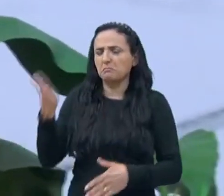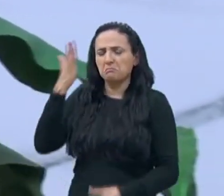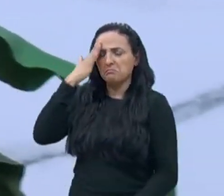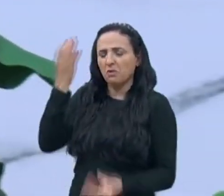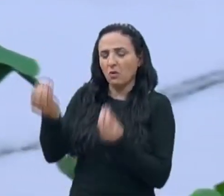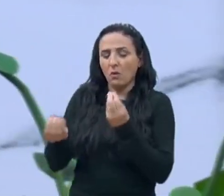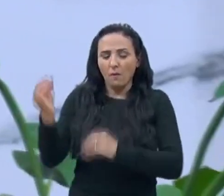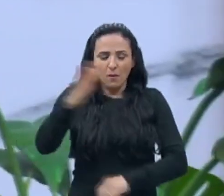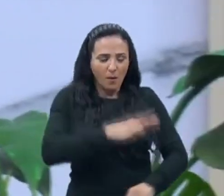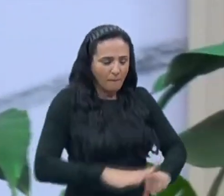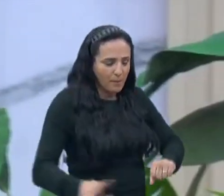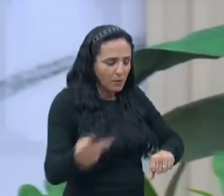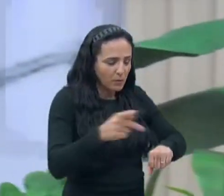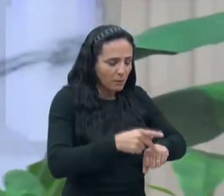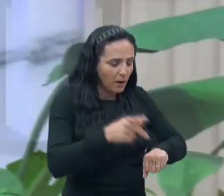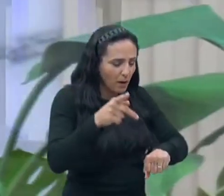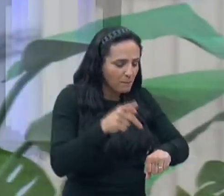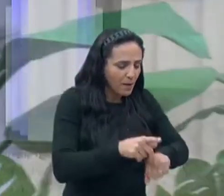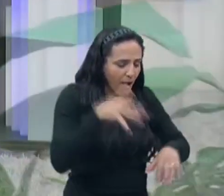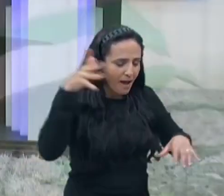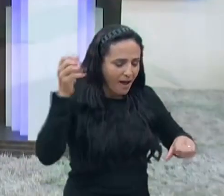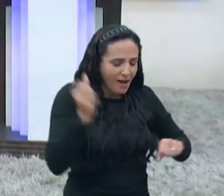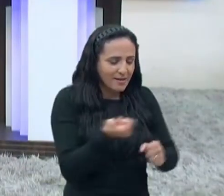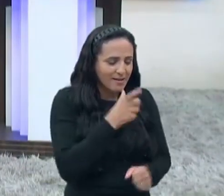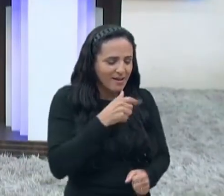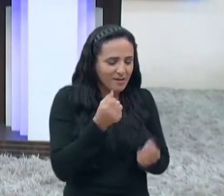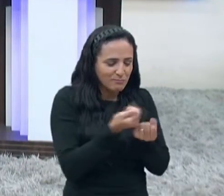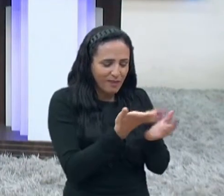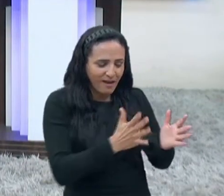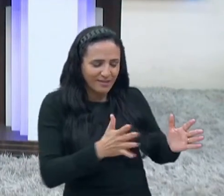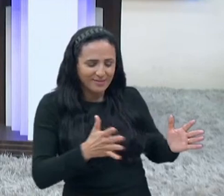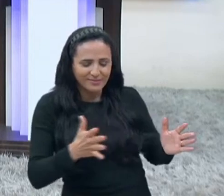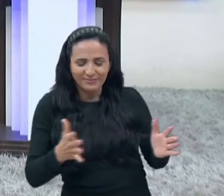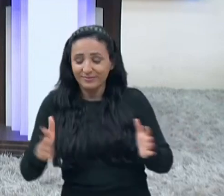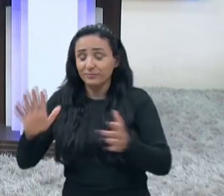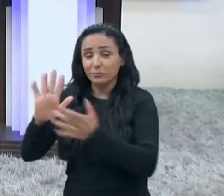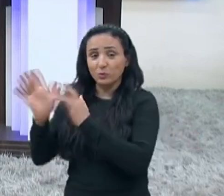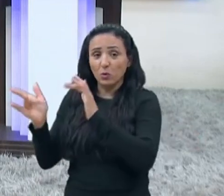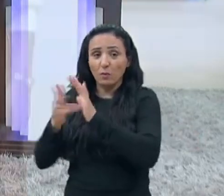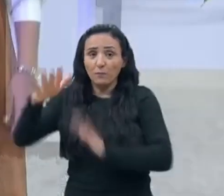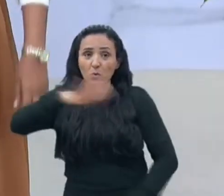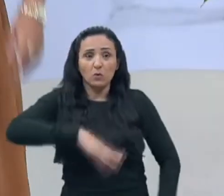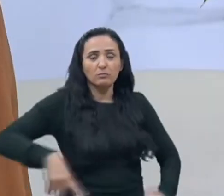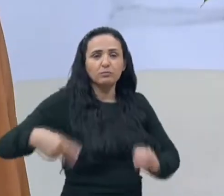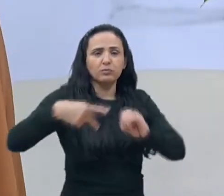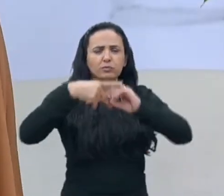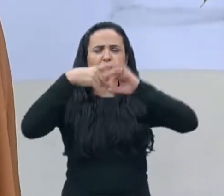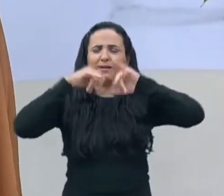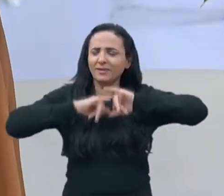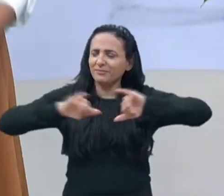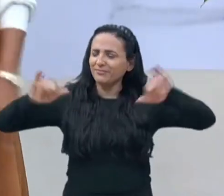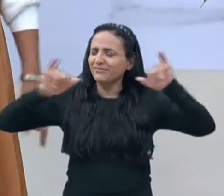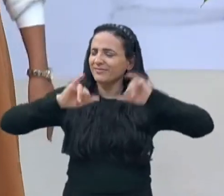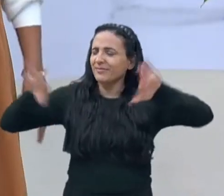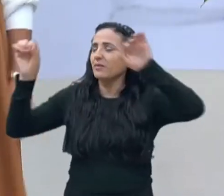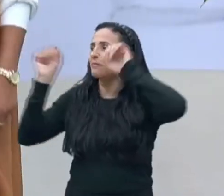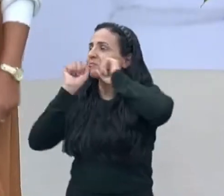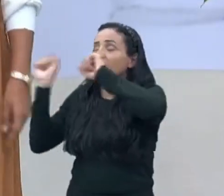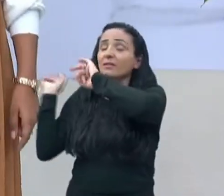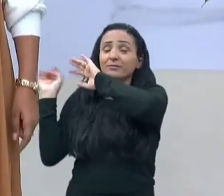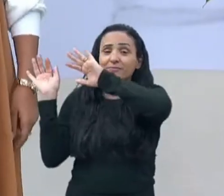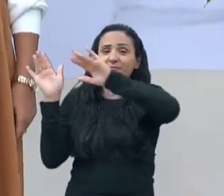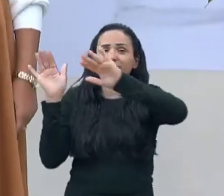firmado na rocha não vai se abalar. Ele é bom e está aqui presente pra te